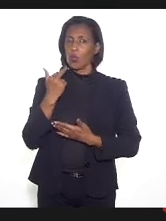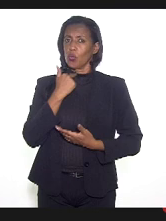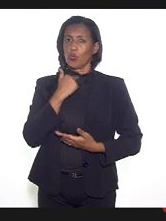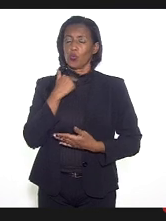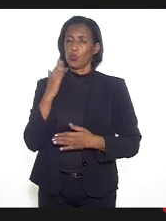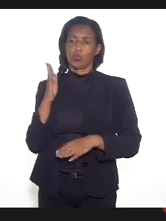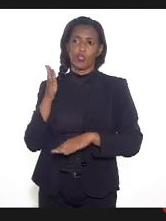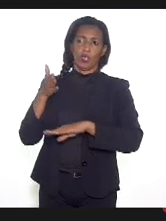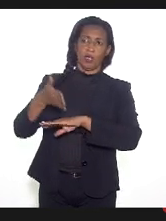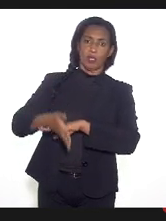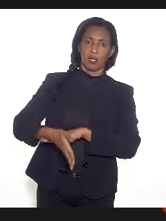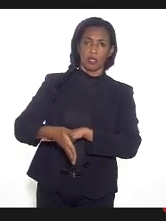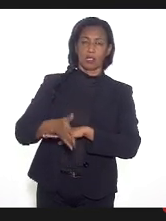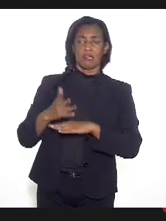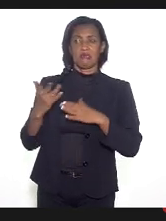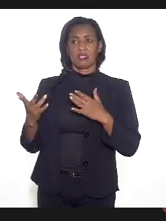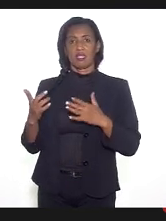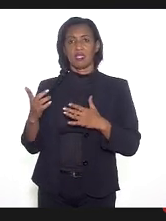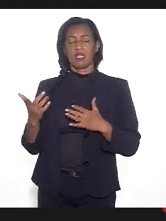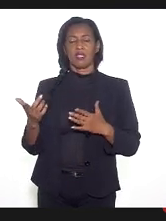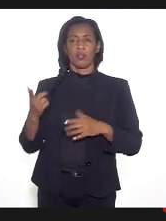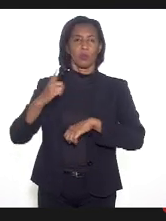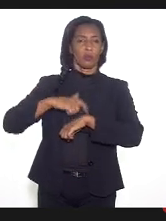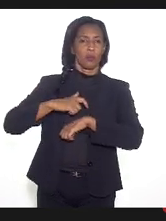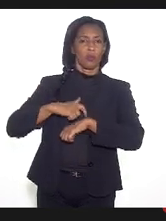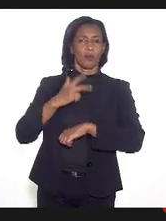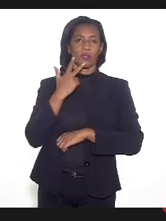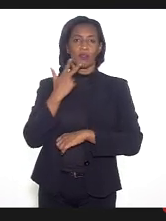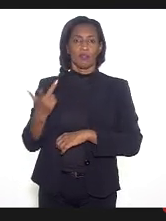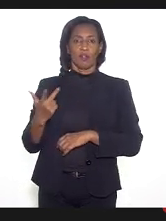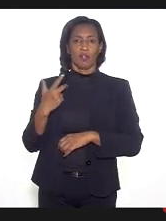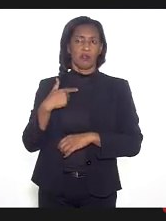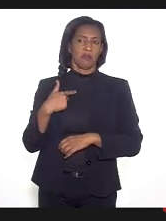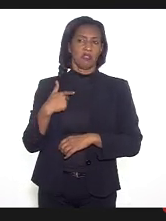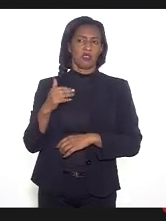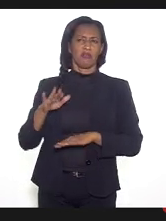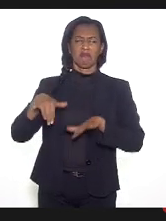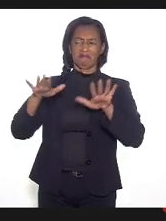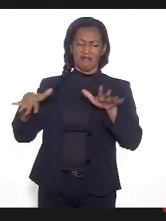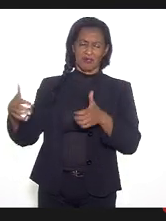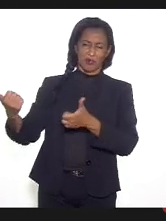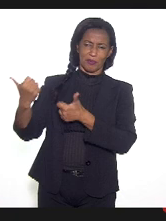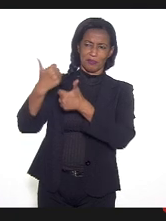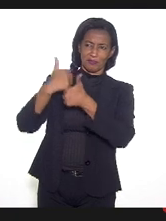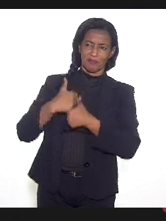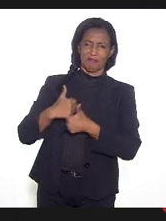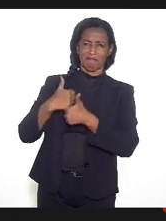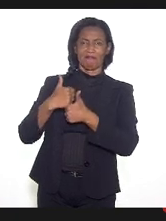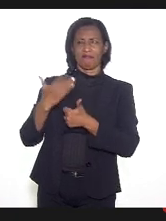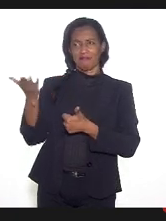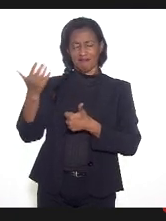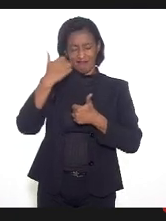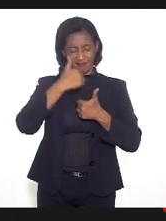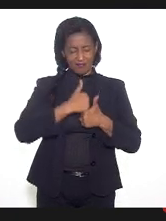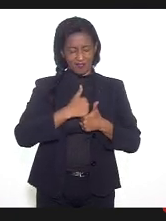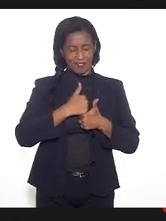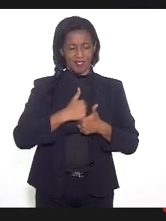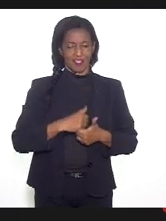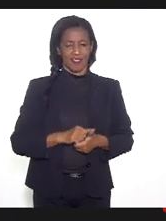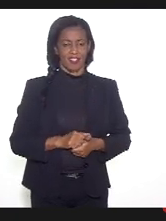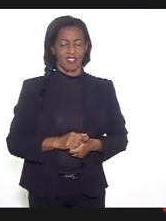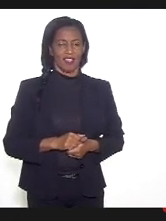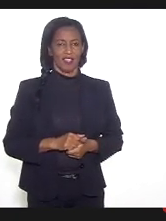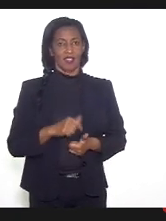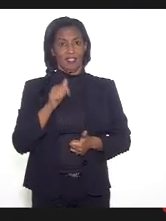que em ocasião disse que estaria muito bem representado o COC por minha pessoa, na porta